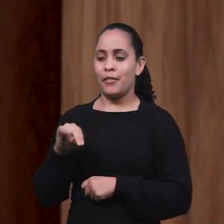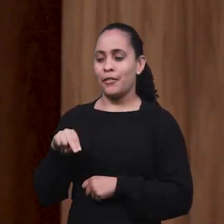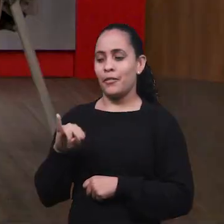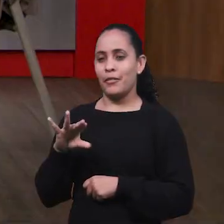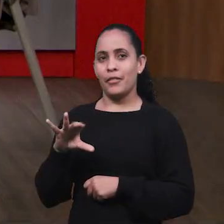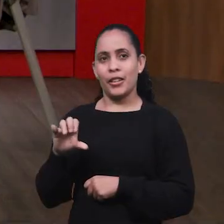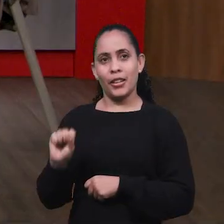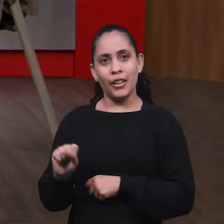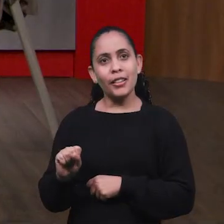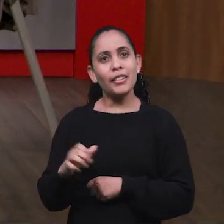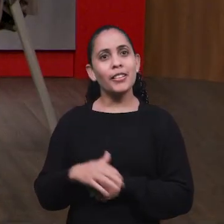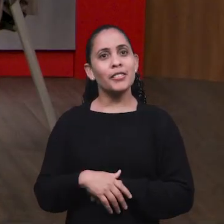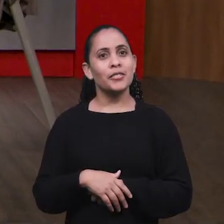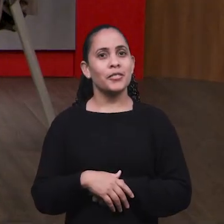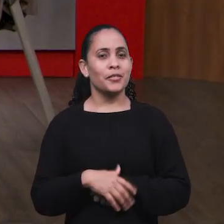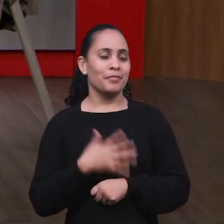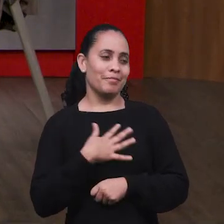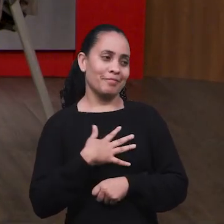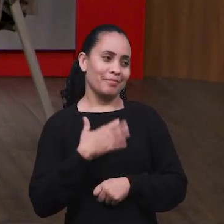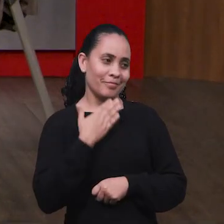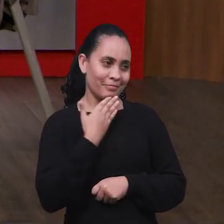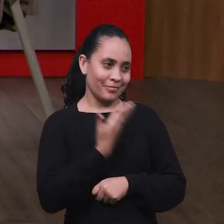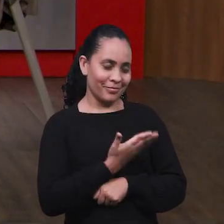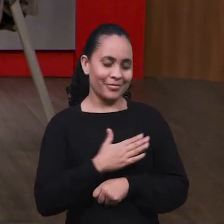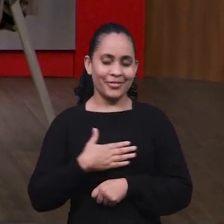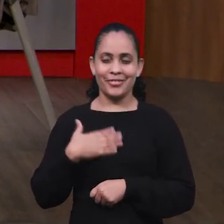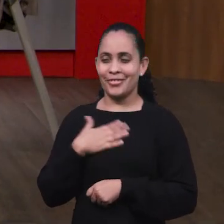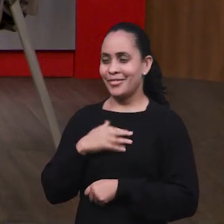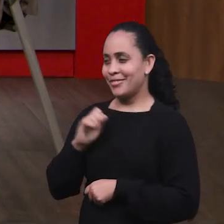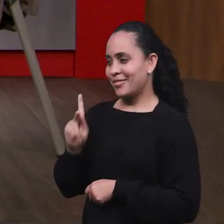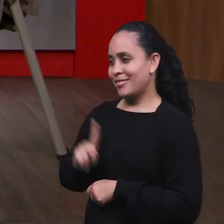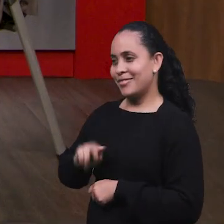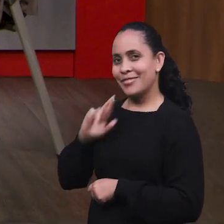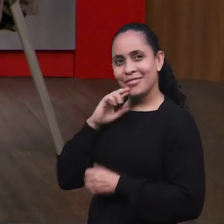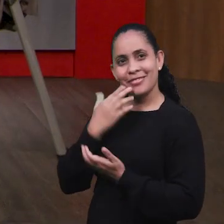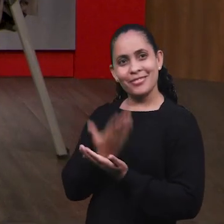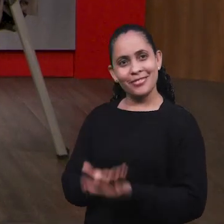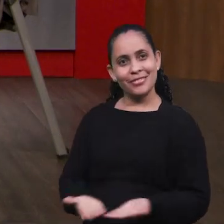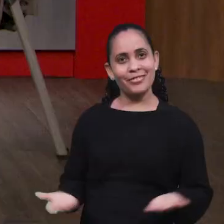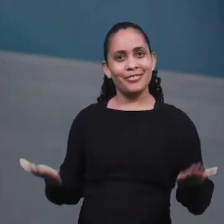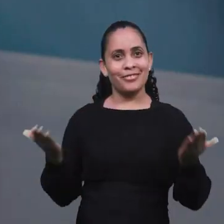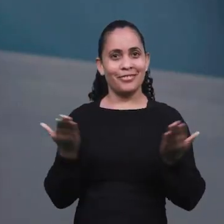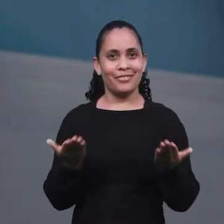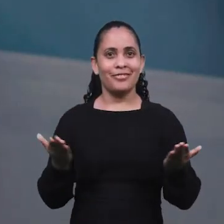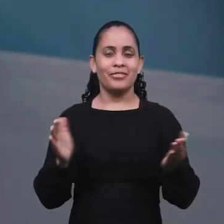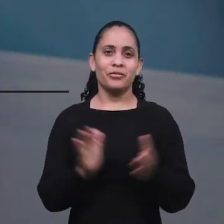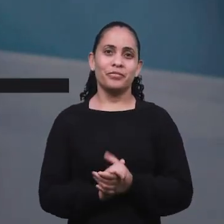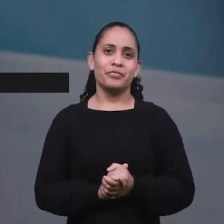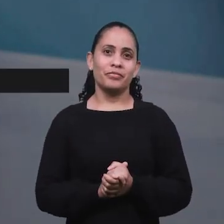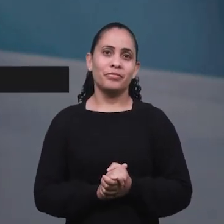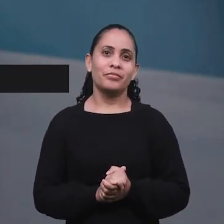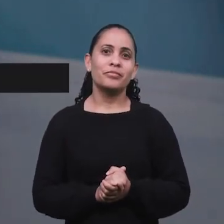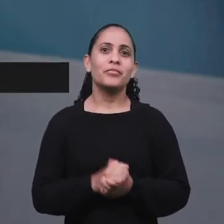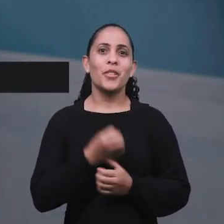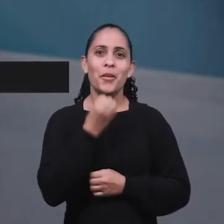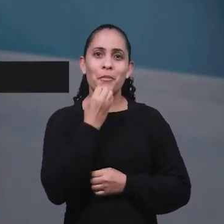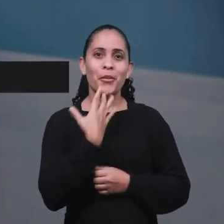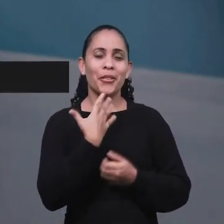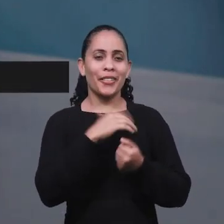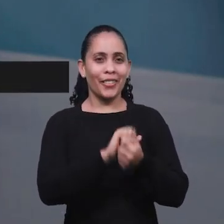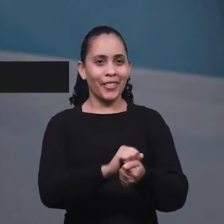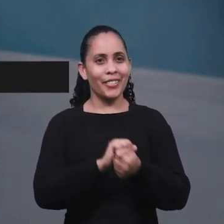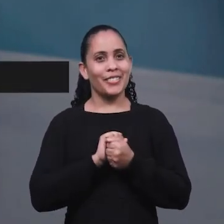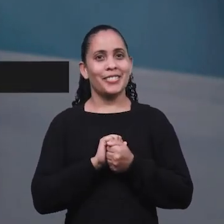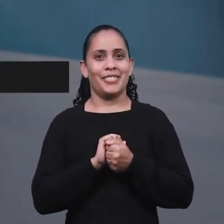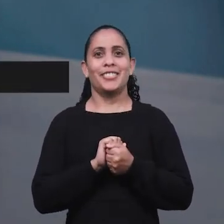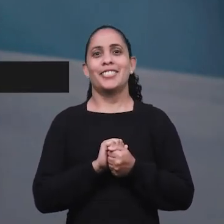Leão. Que prazer tê-lo aqui no programa hoje. Prazer, pastor Alas, paz do Senhor, paz do Senhor a todos. É bom poder contribuir um pouquinho